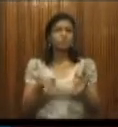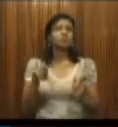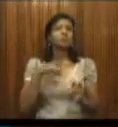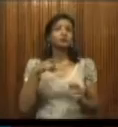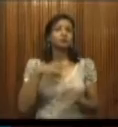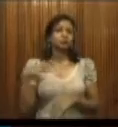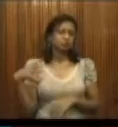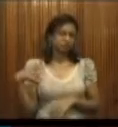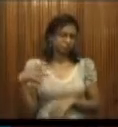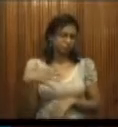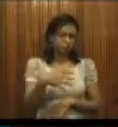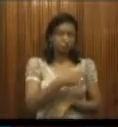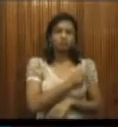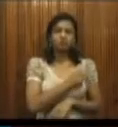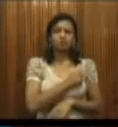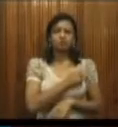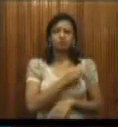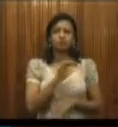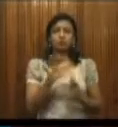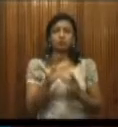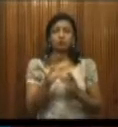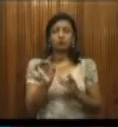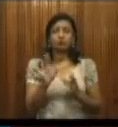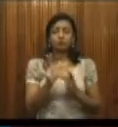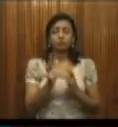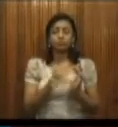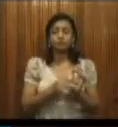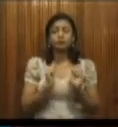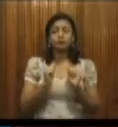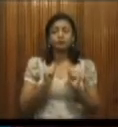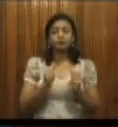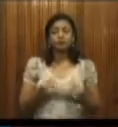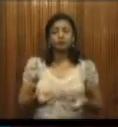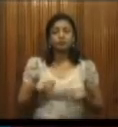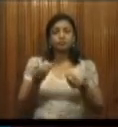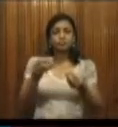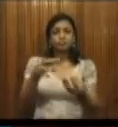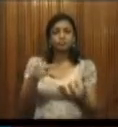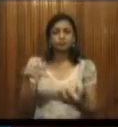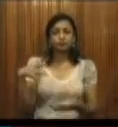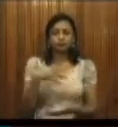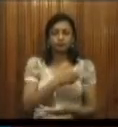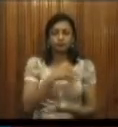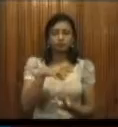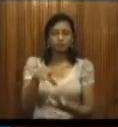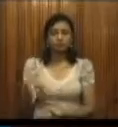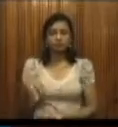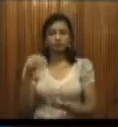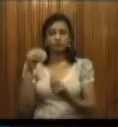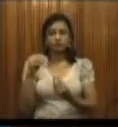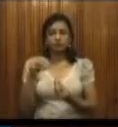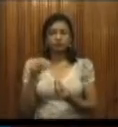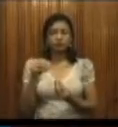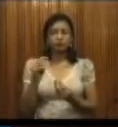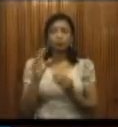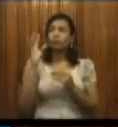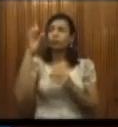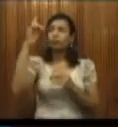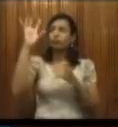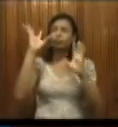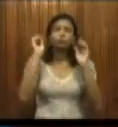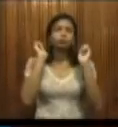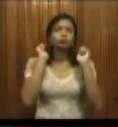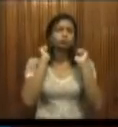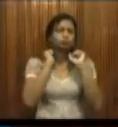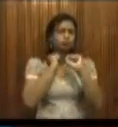alma se torna possível. Aquilo que é impossível ao homem, largar o pecado, é possível a Deus. Através de Jesus